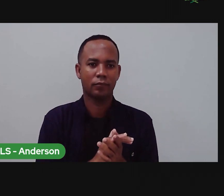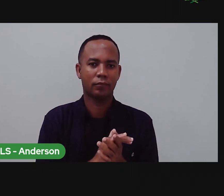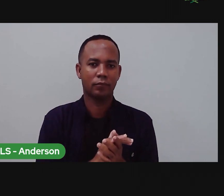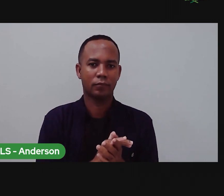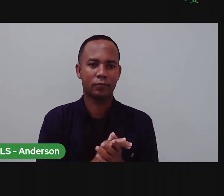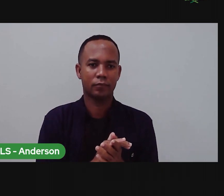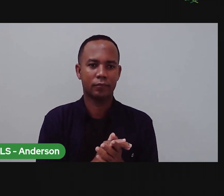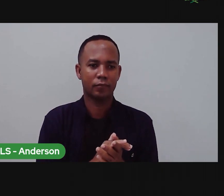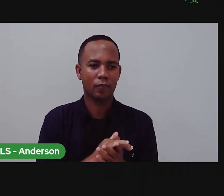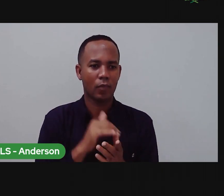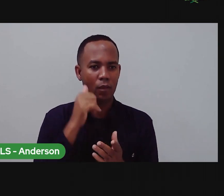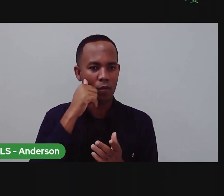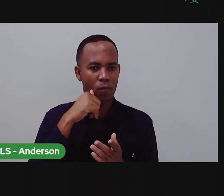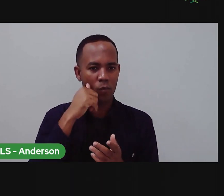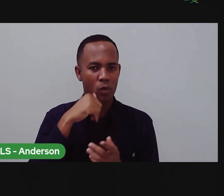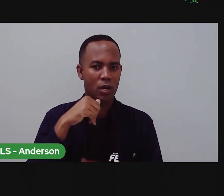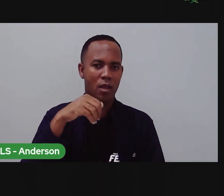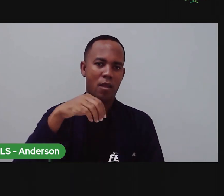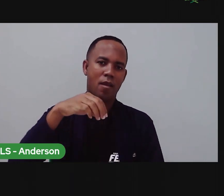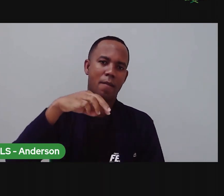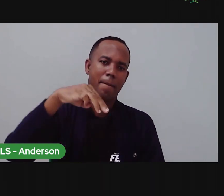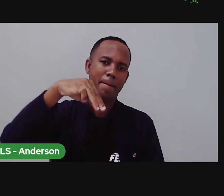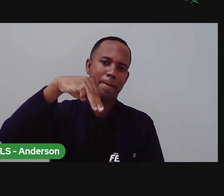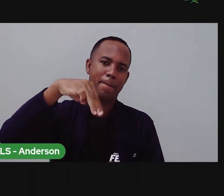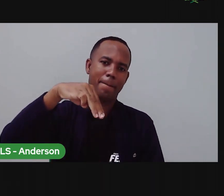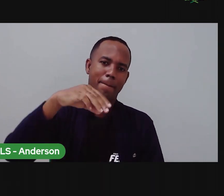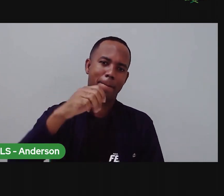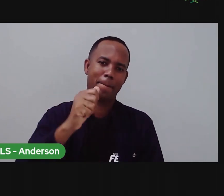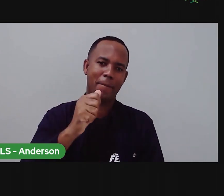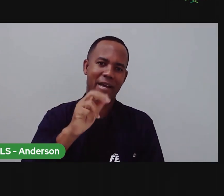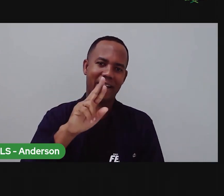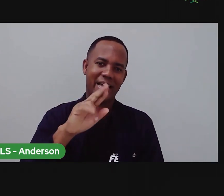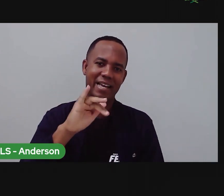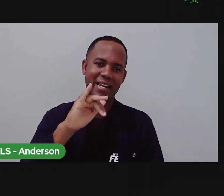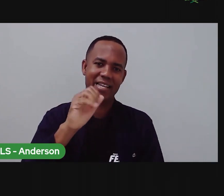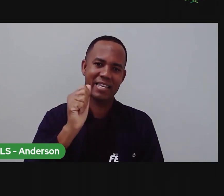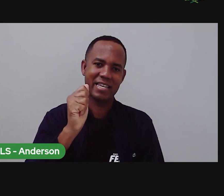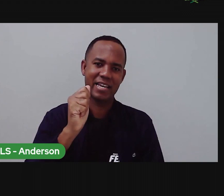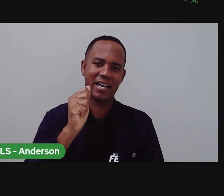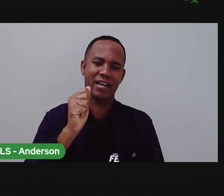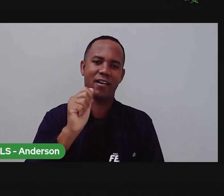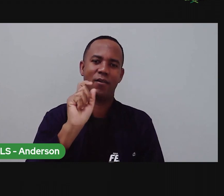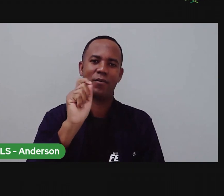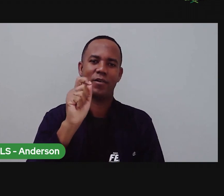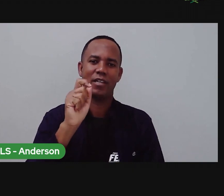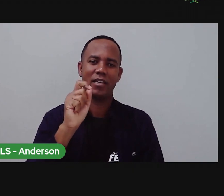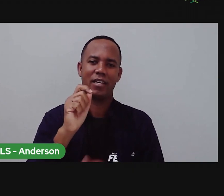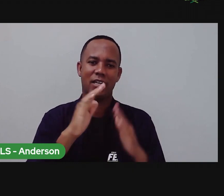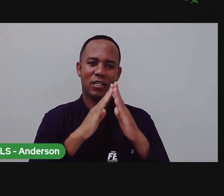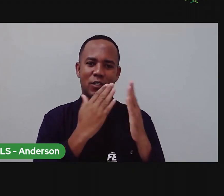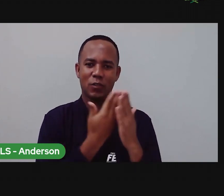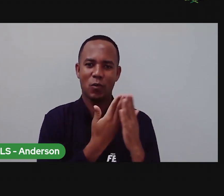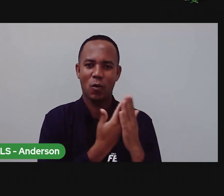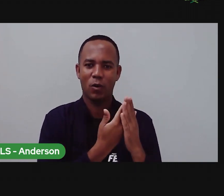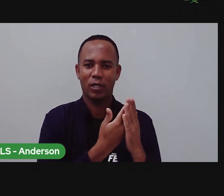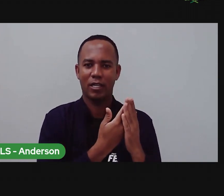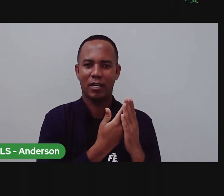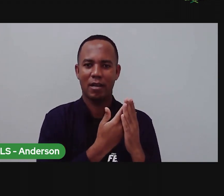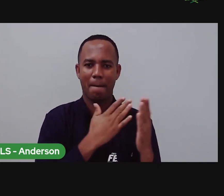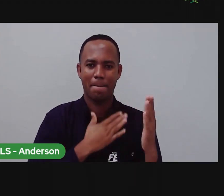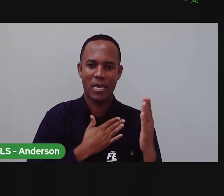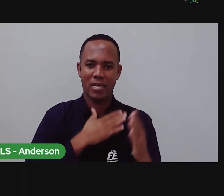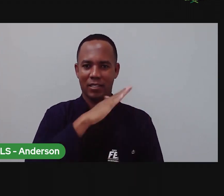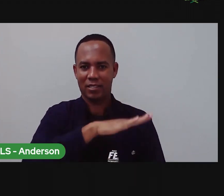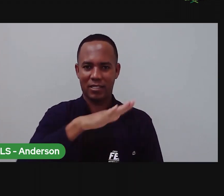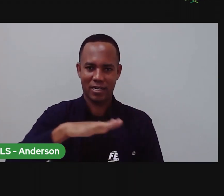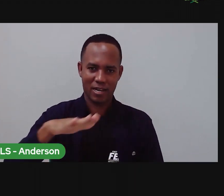tá sempre presente aqui. Ela faz questão de dizer a escola dela, né? Escola Minhas Crianças. Ela aparece lá e sempre coloca. Então, um beijo para